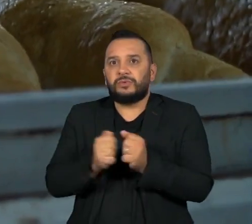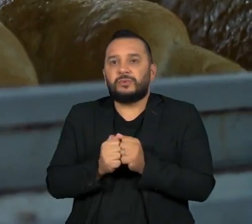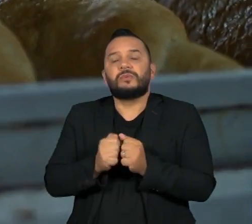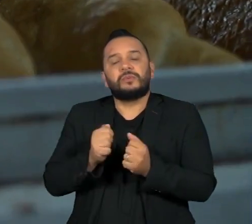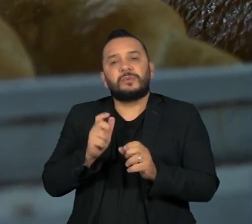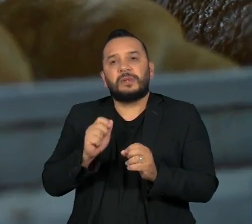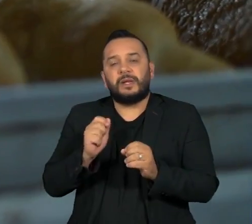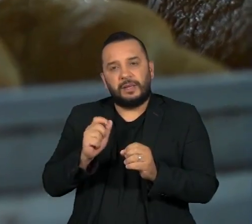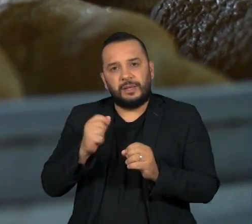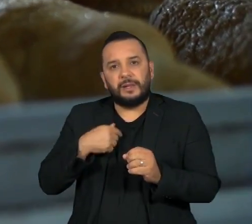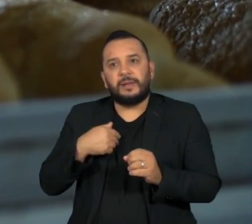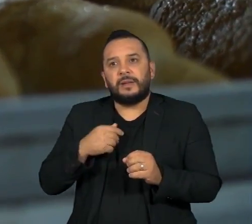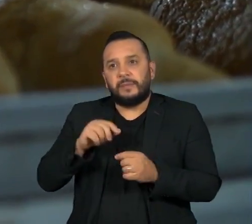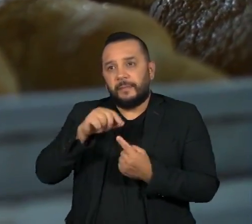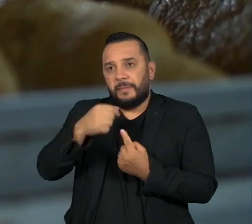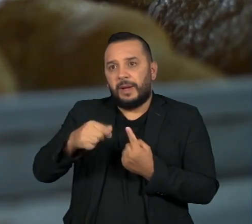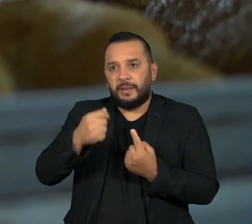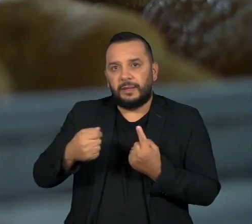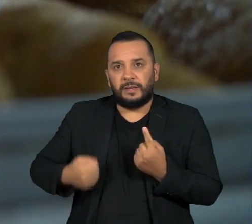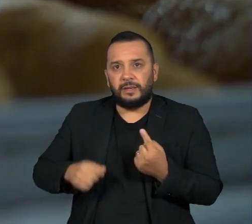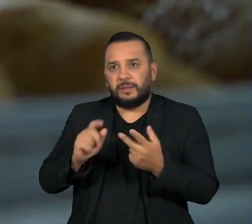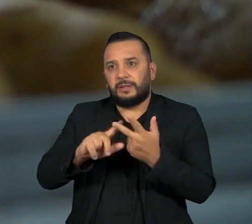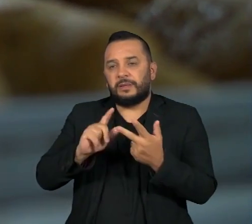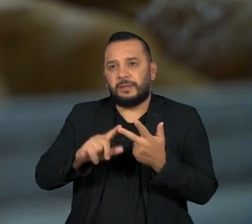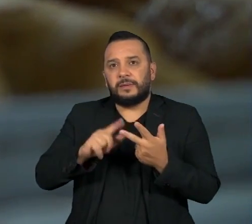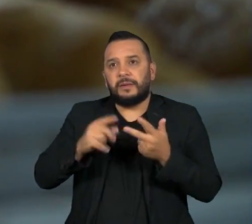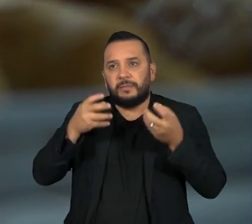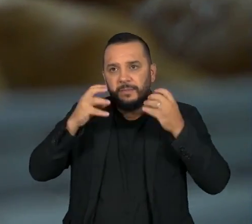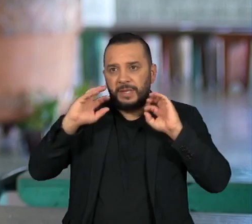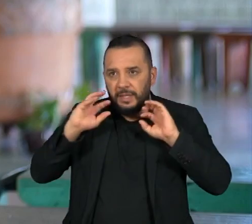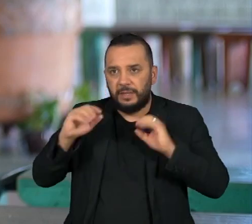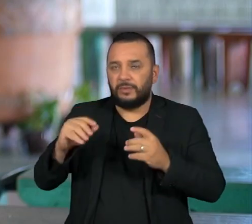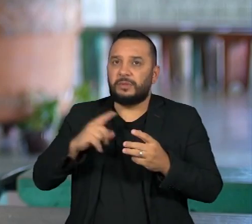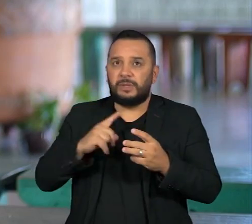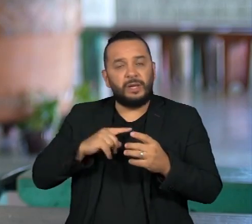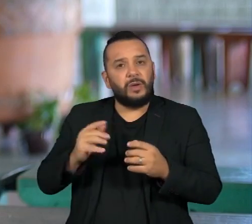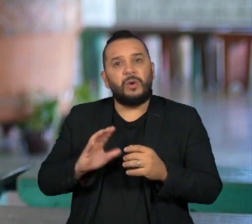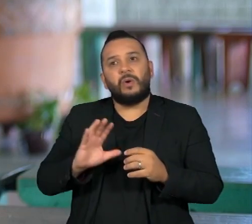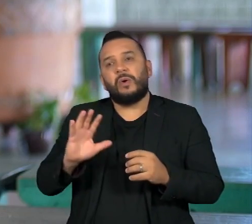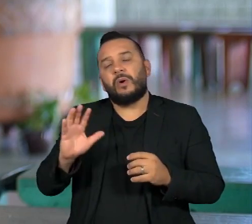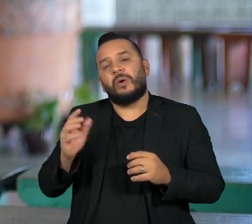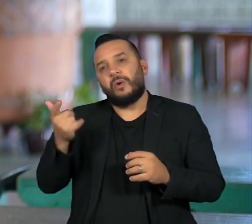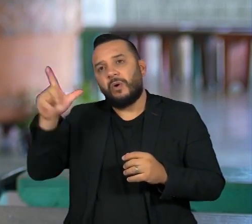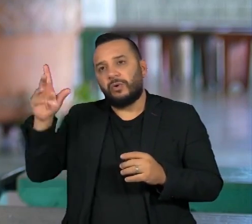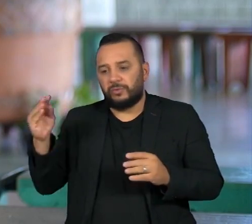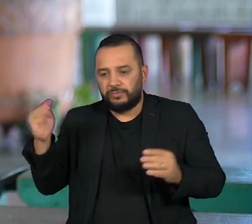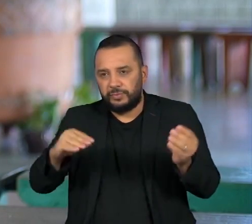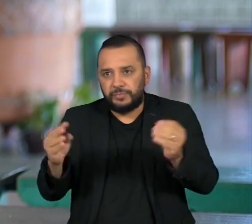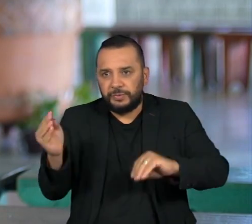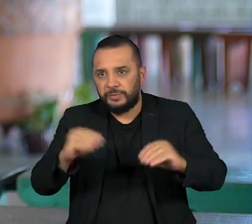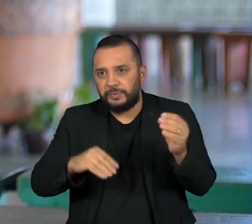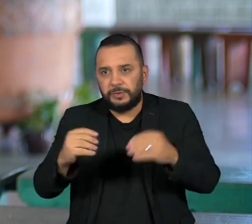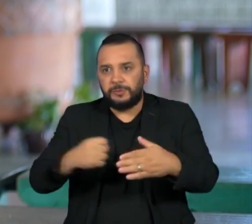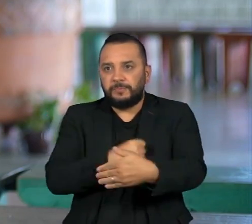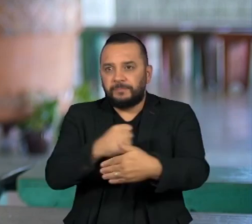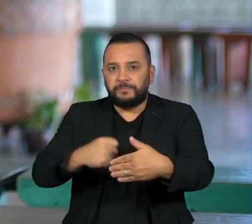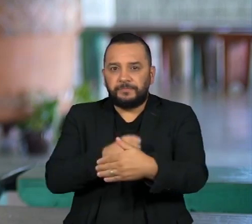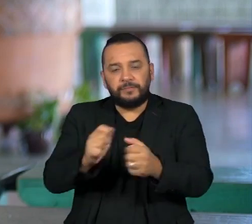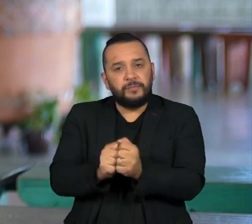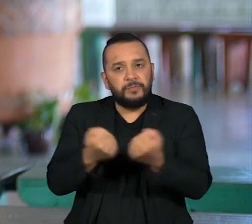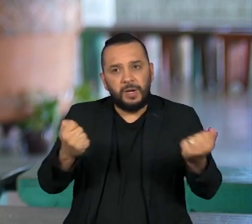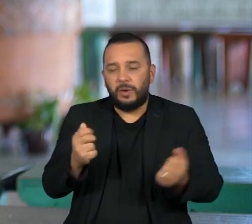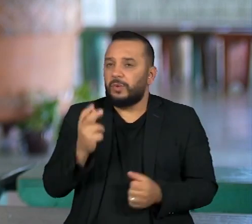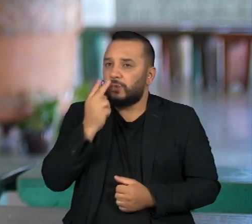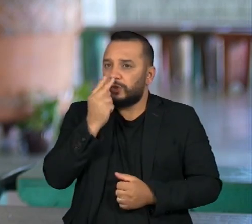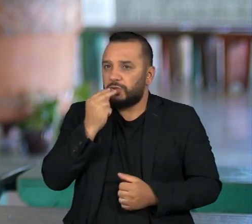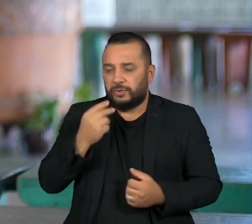dias fazemos com fubá, mas a gente acrescenta outros ingredientes que tornam esse pão mais nutritivo, que quem está com